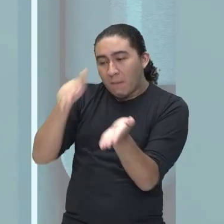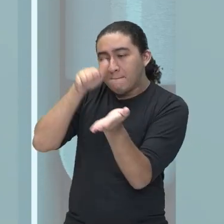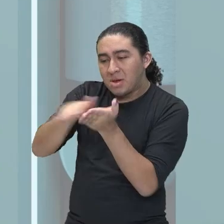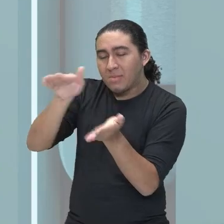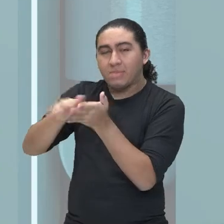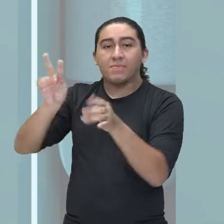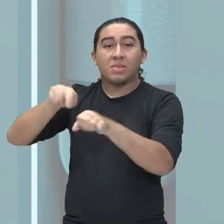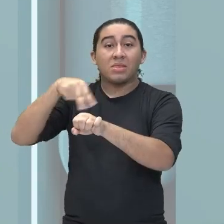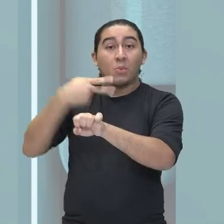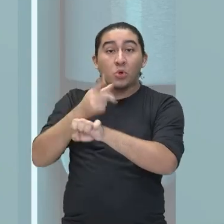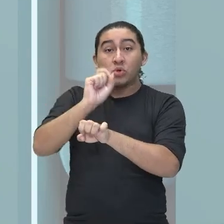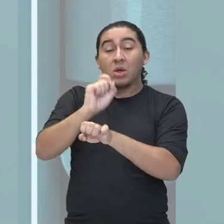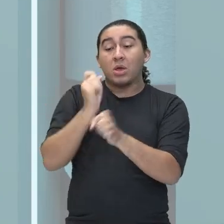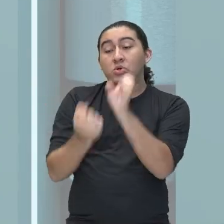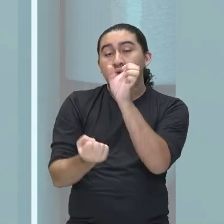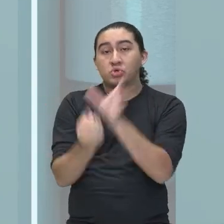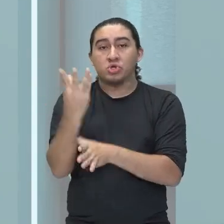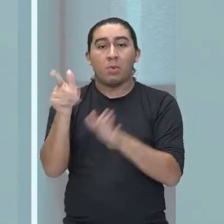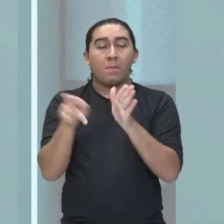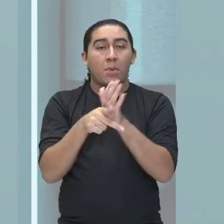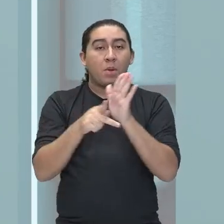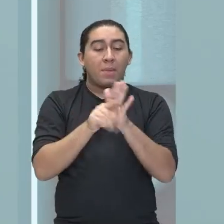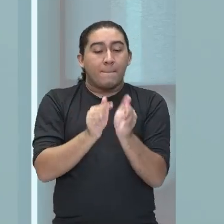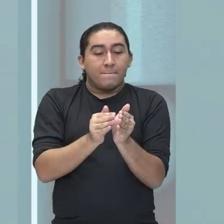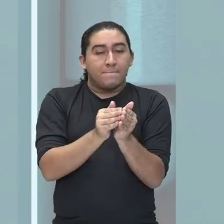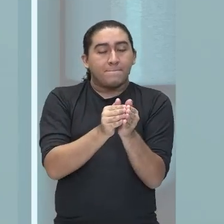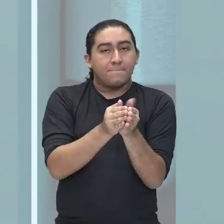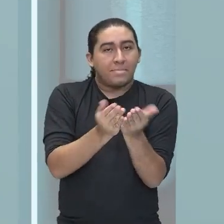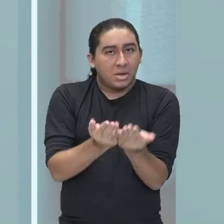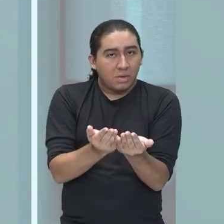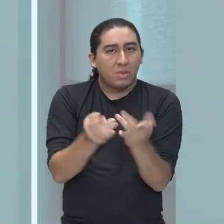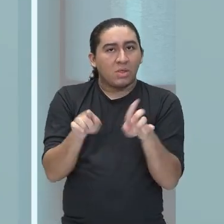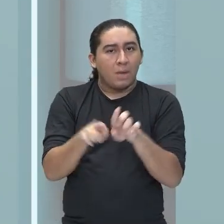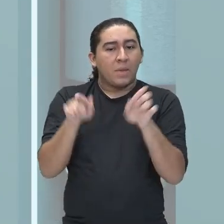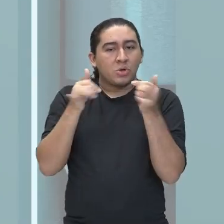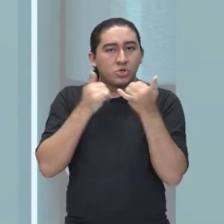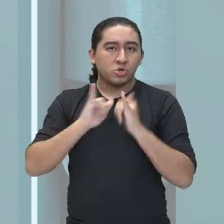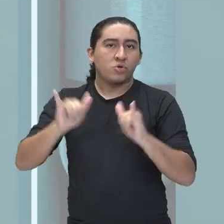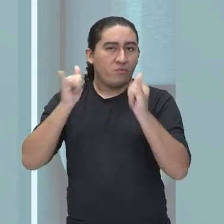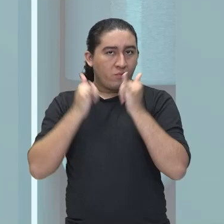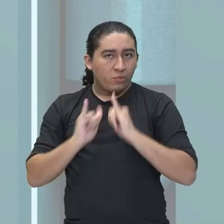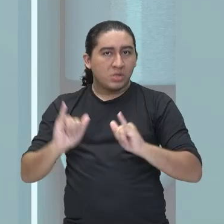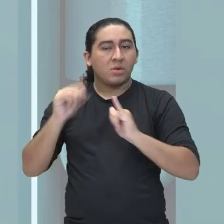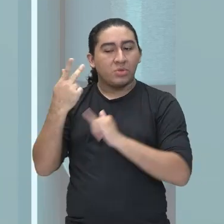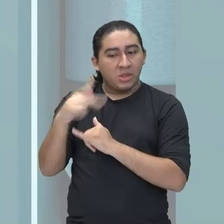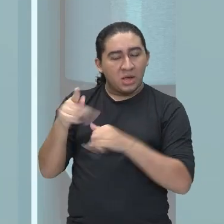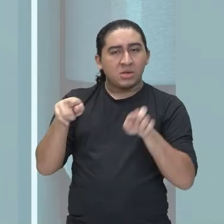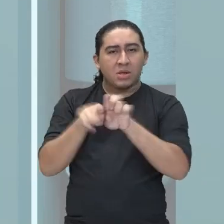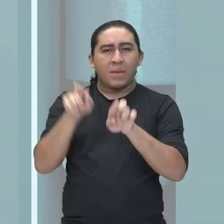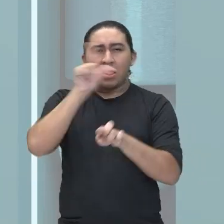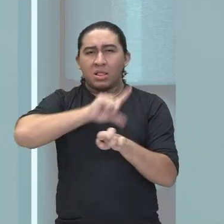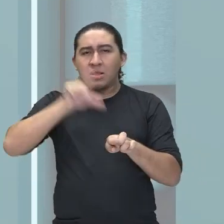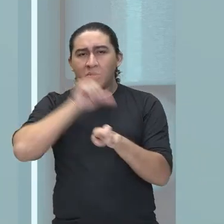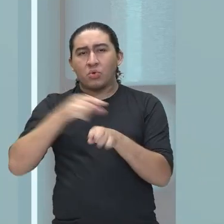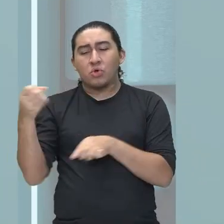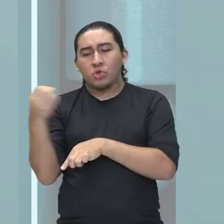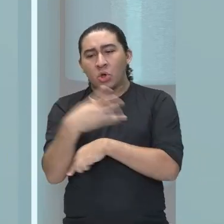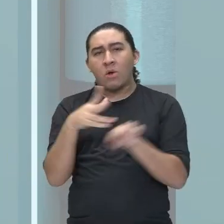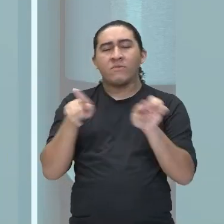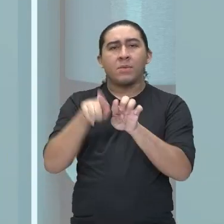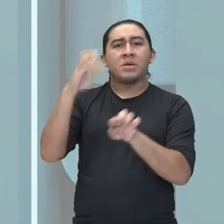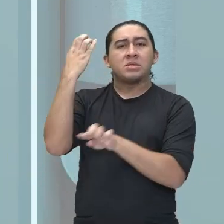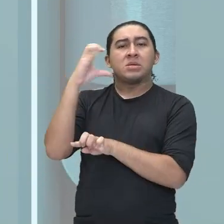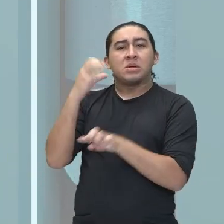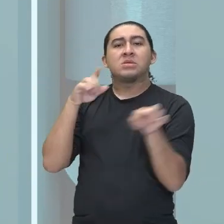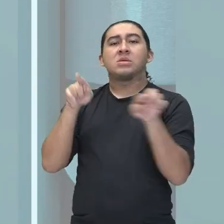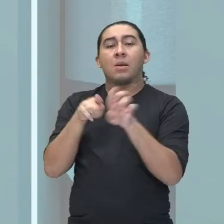com a impressão da Bíblia e a divulgação, impressão e divulgação de literatura e da ciência